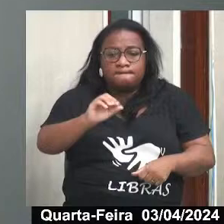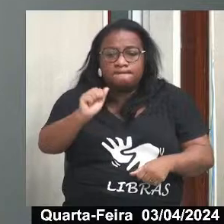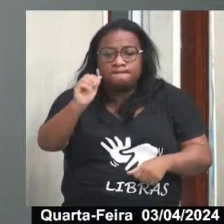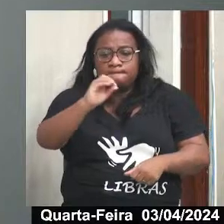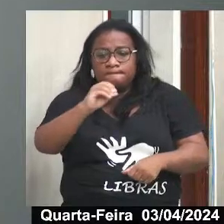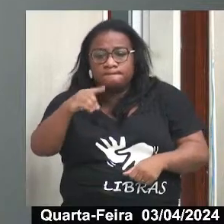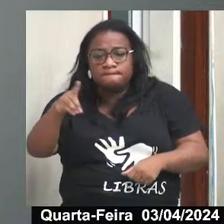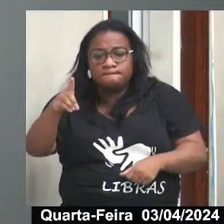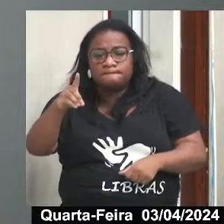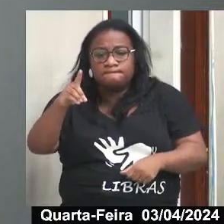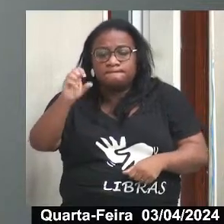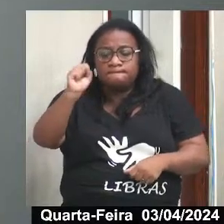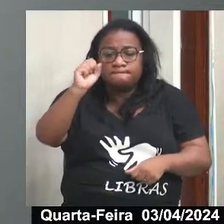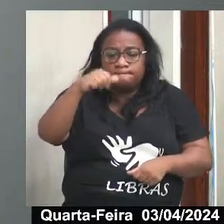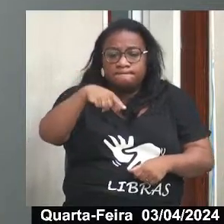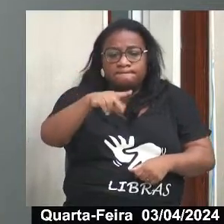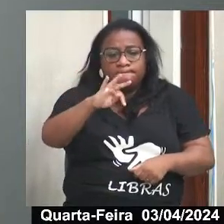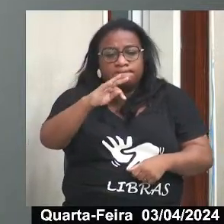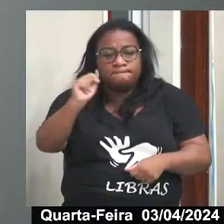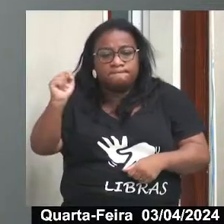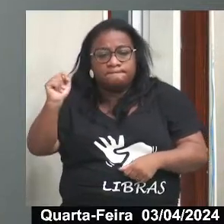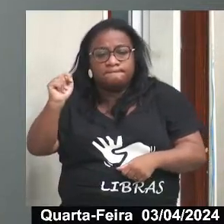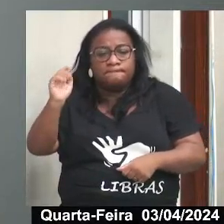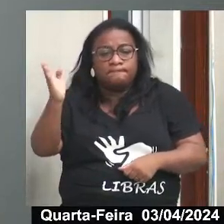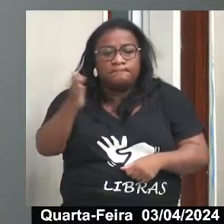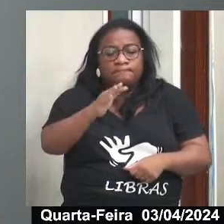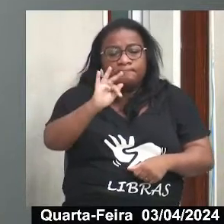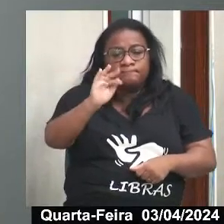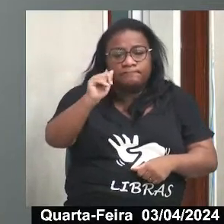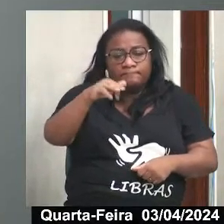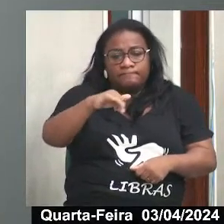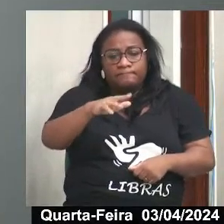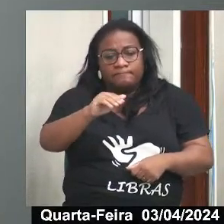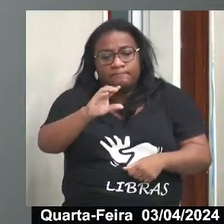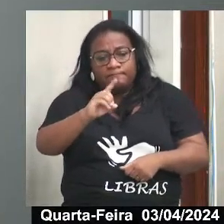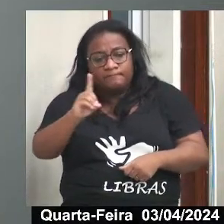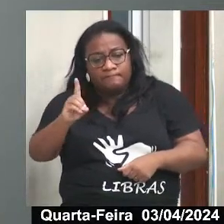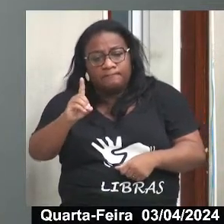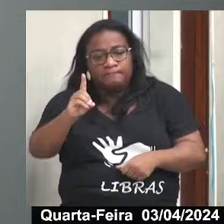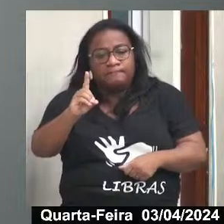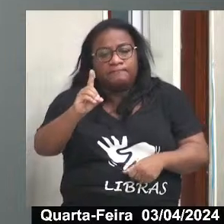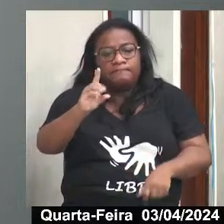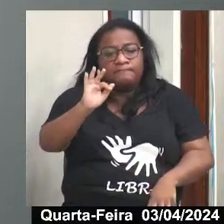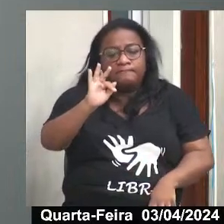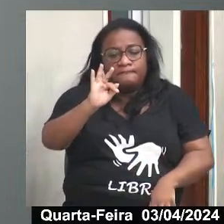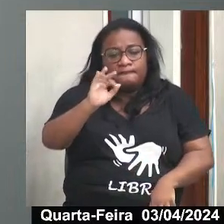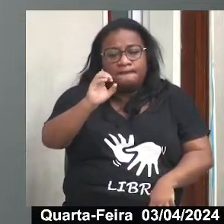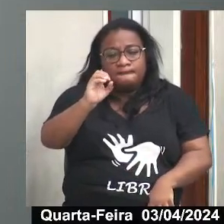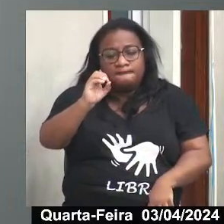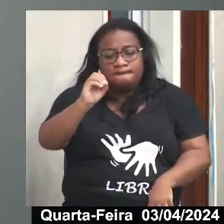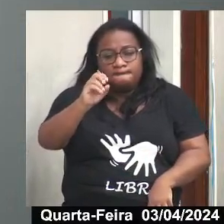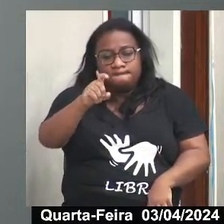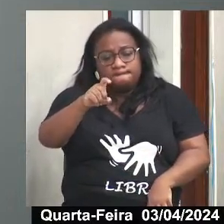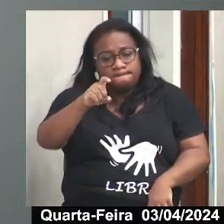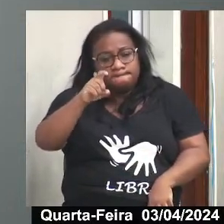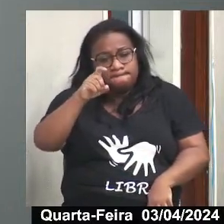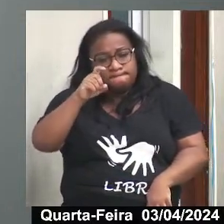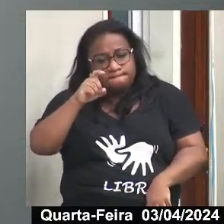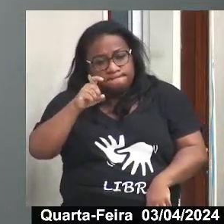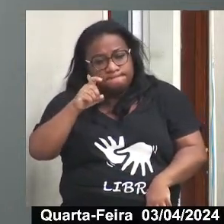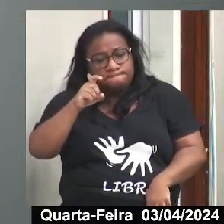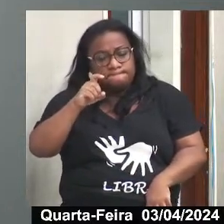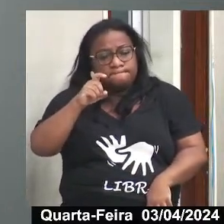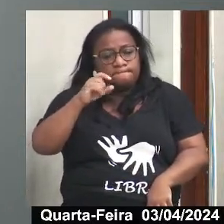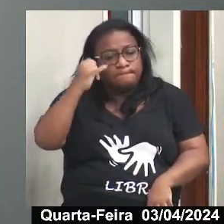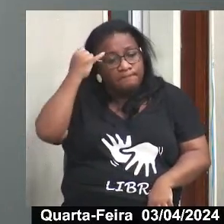essa Casa de Leis. E meu amigo Fernando Fox, que me ajudou aí durante 7 anos e hoje